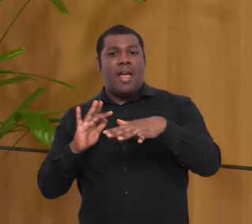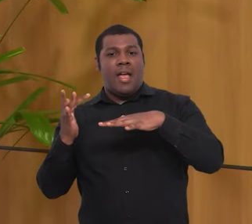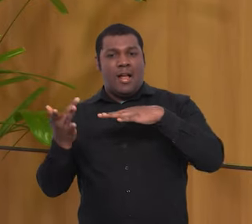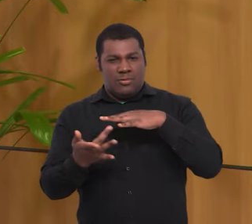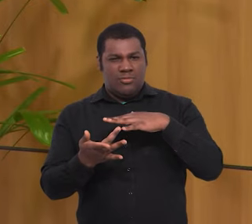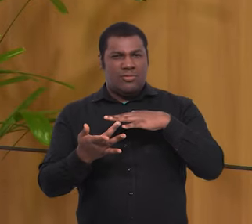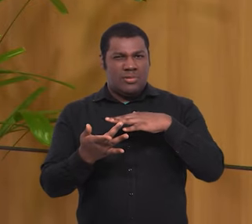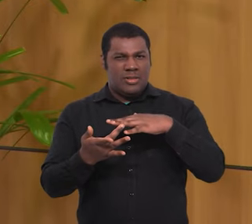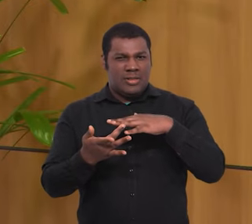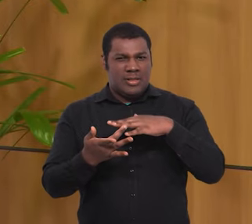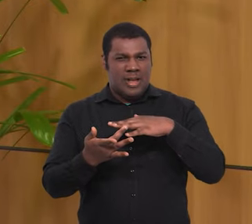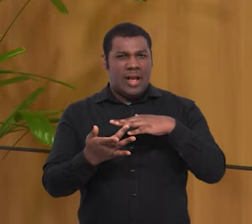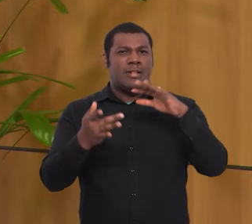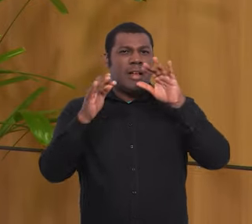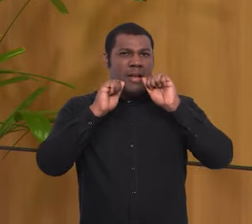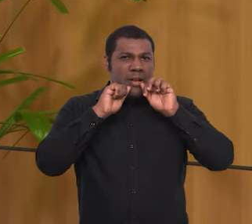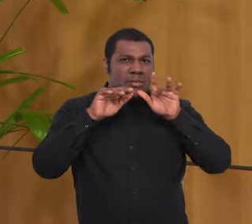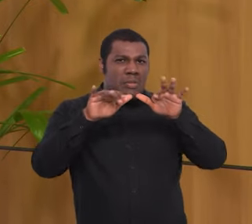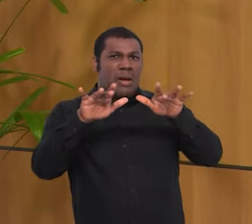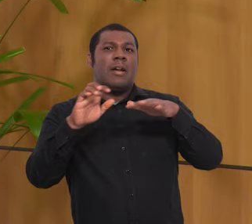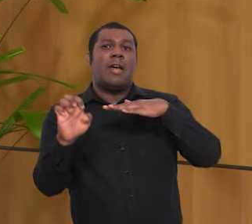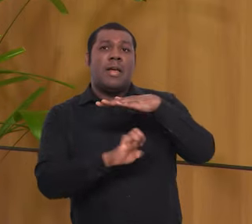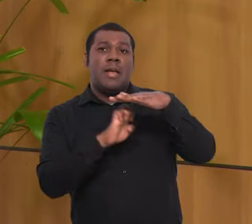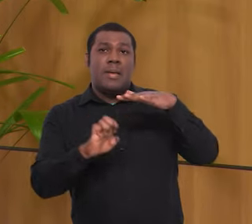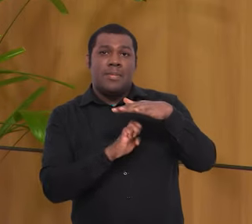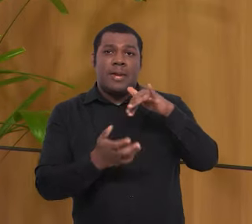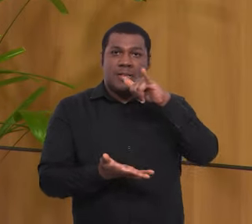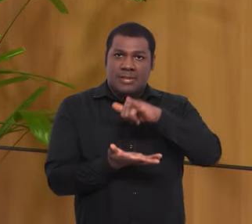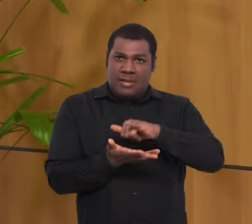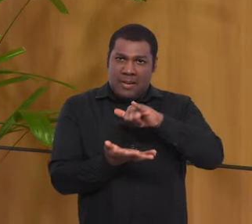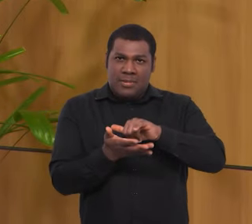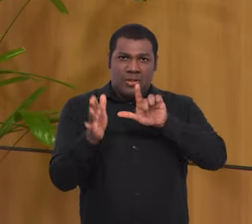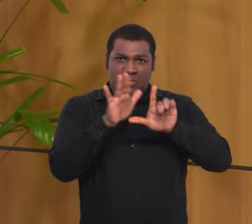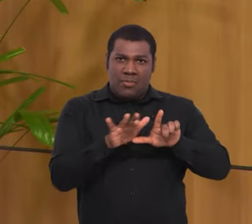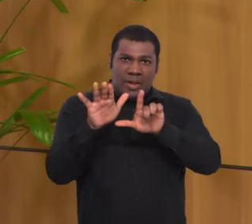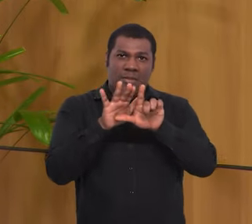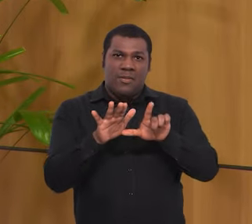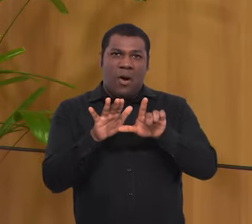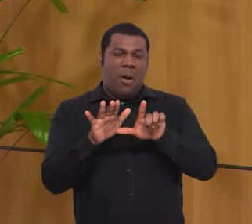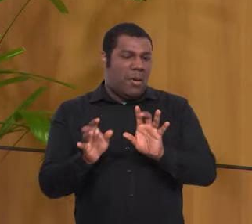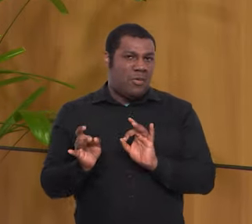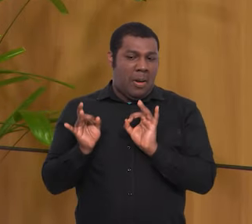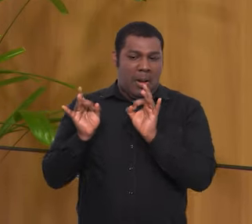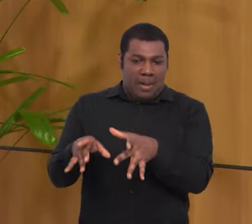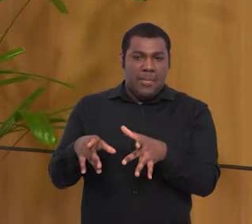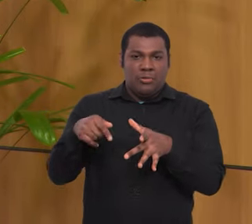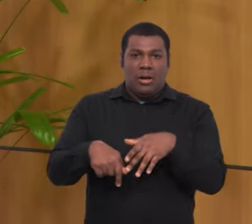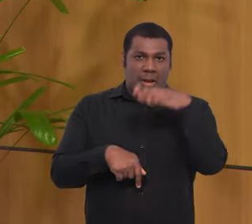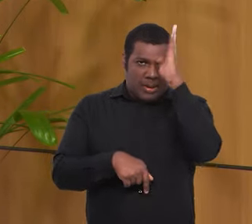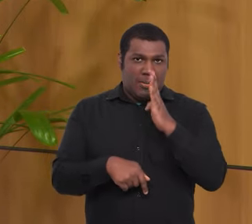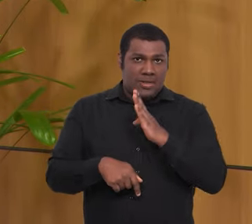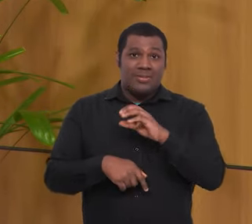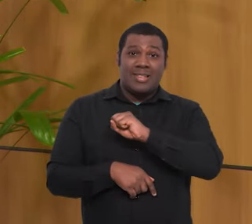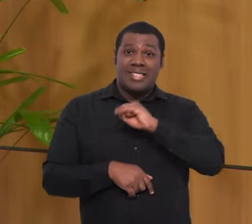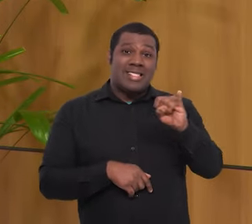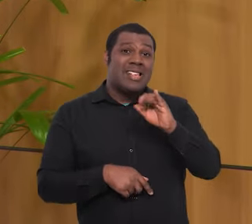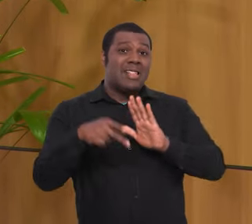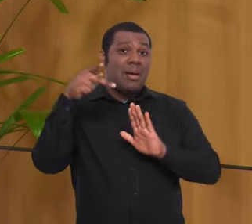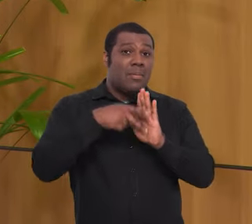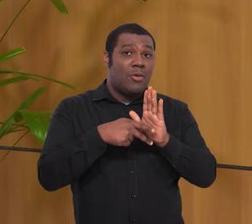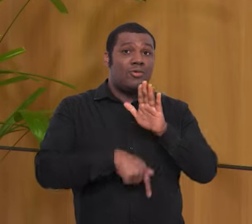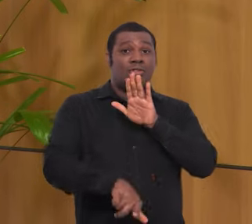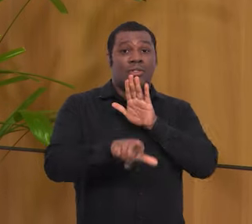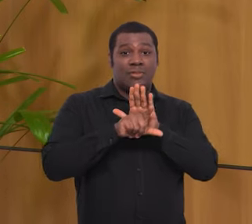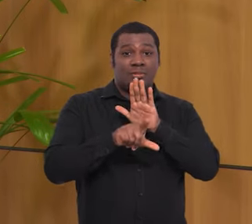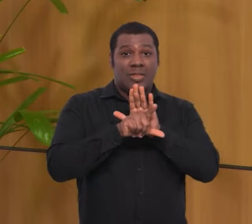insinuações de que essas empresas donas dos aplicativos dos aplicativos vão deixar o Brasil se esse projeto